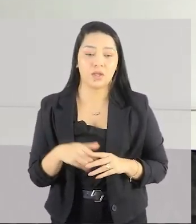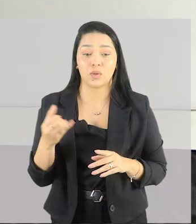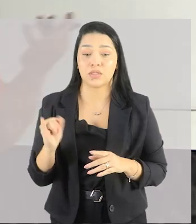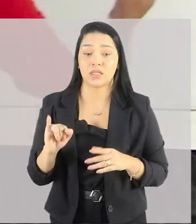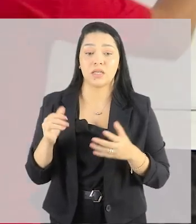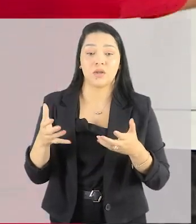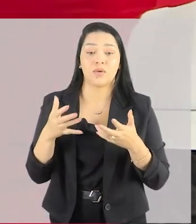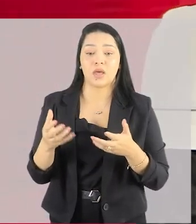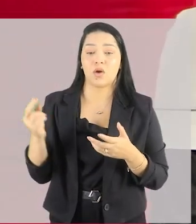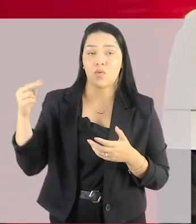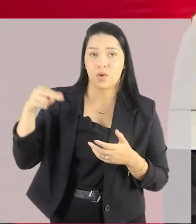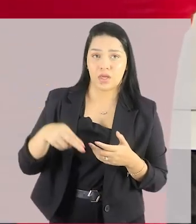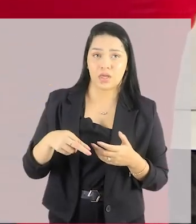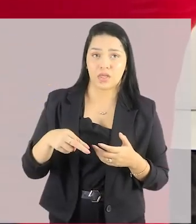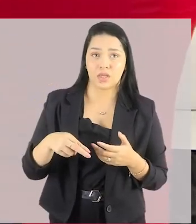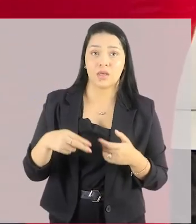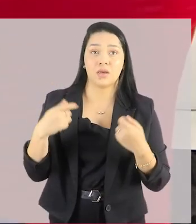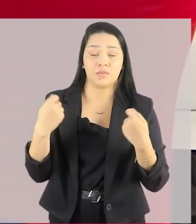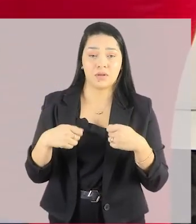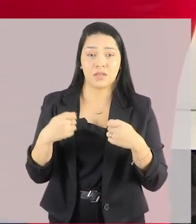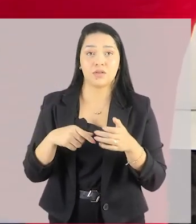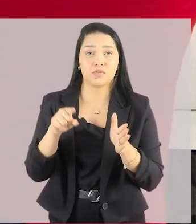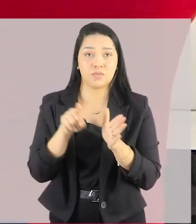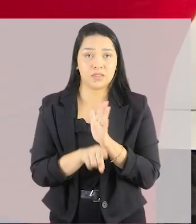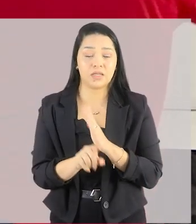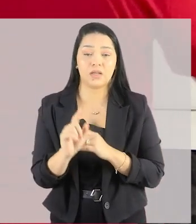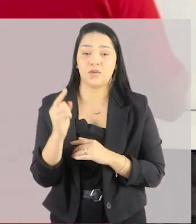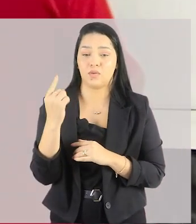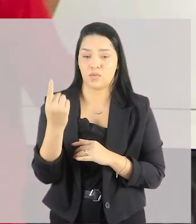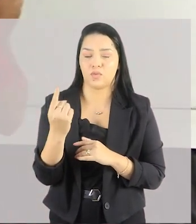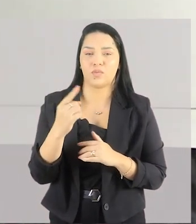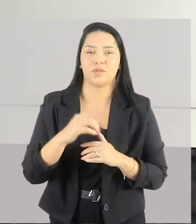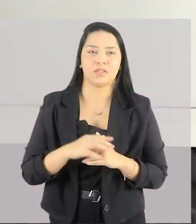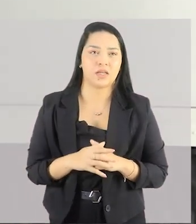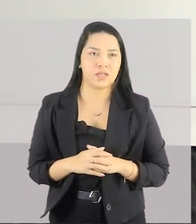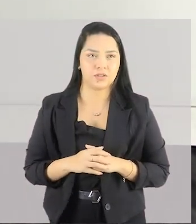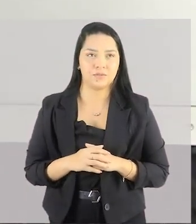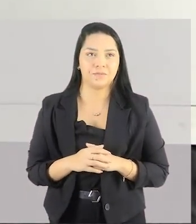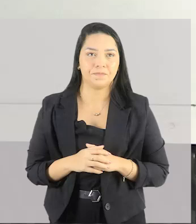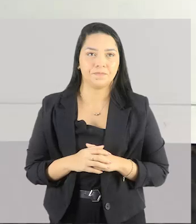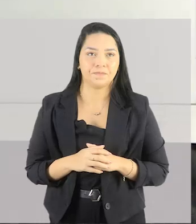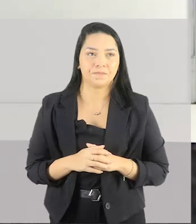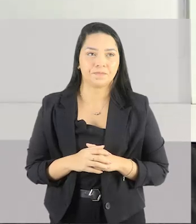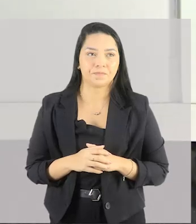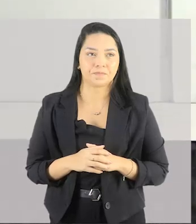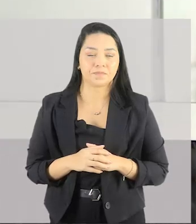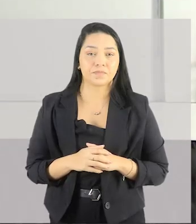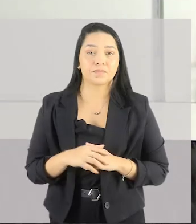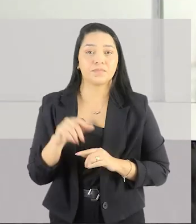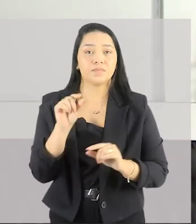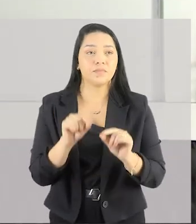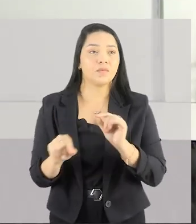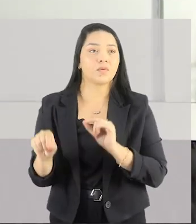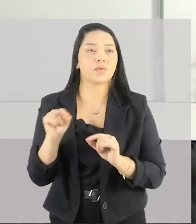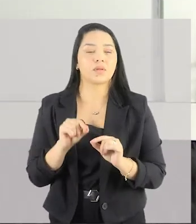queria o próprio n, eu tenho que subtrair uma unidade, tá? Essa unidade é com